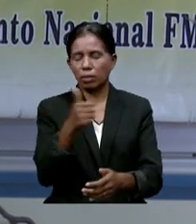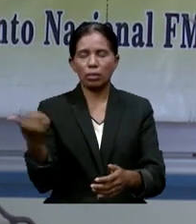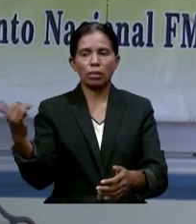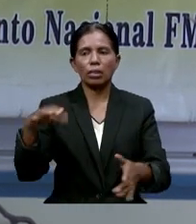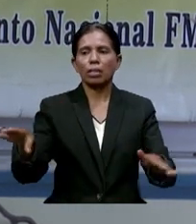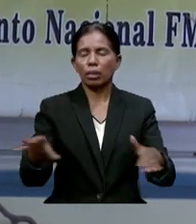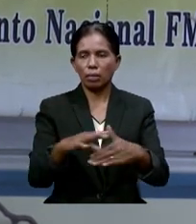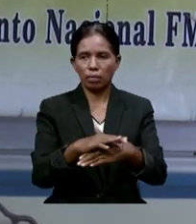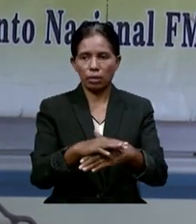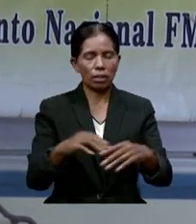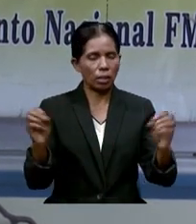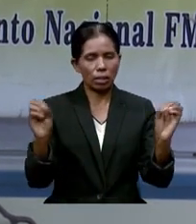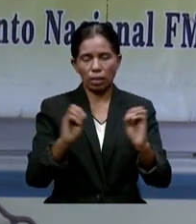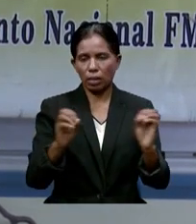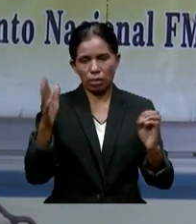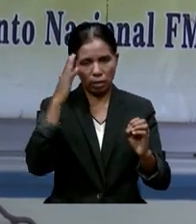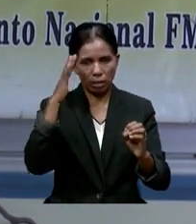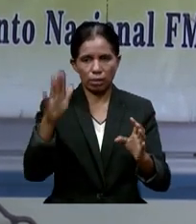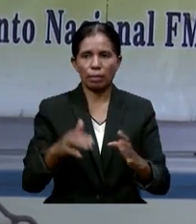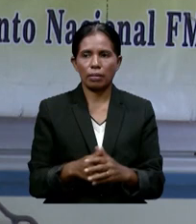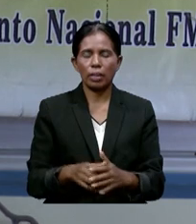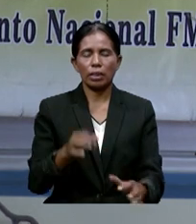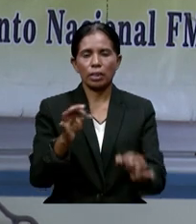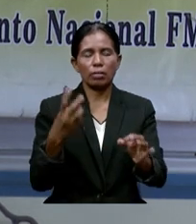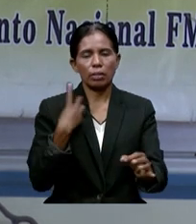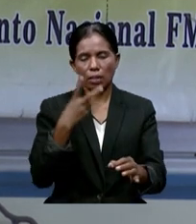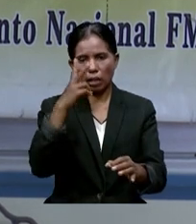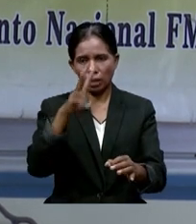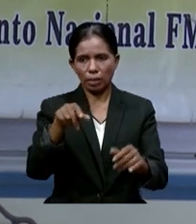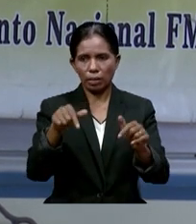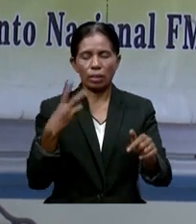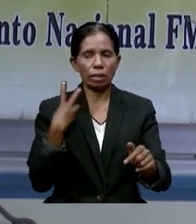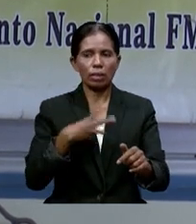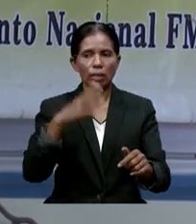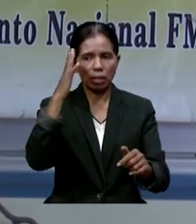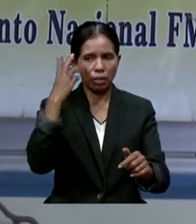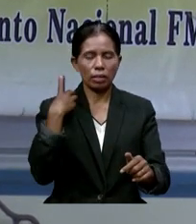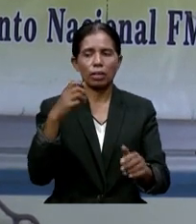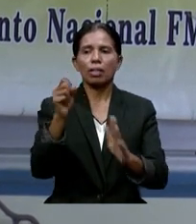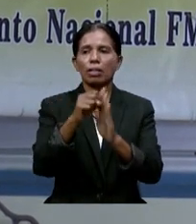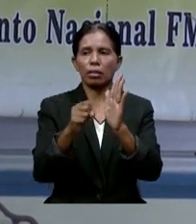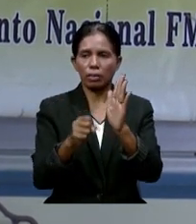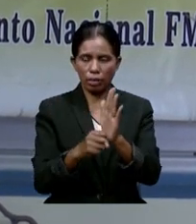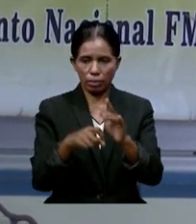nem lá reconhece. Quando Ita Haré vai dar, Ita considera que está aqui no Estado, né?